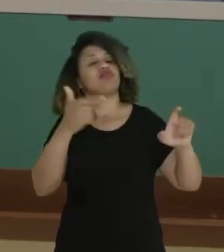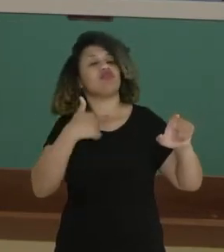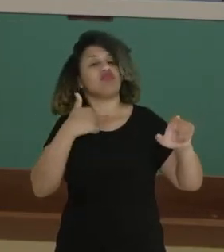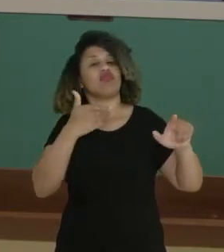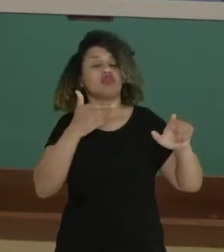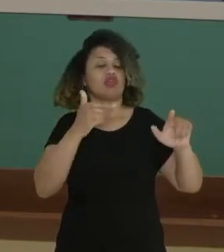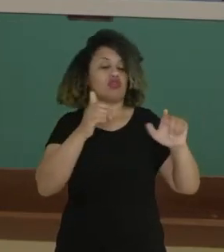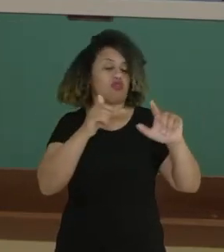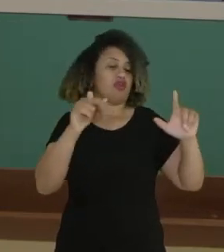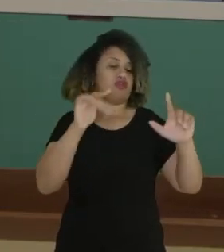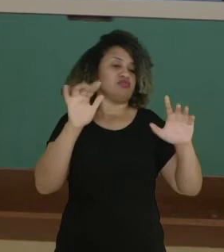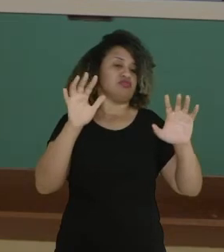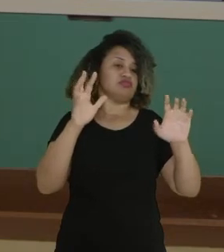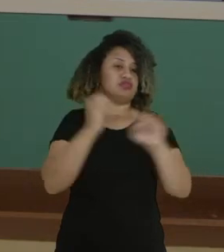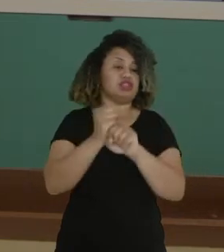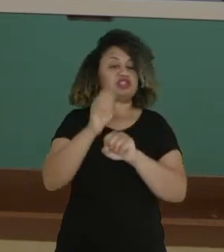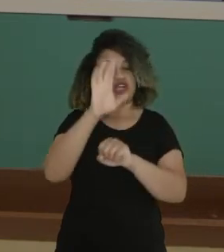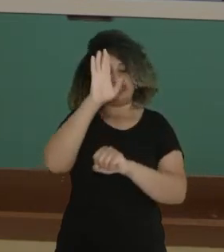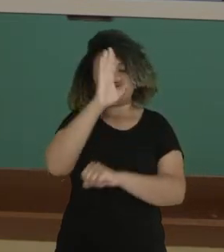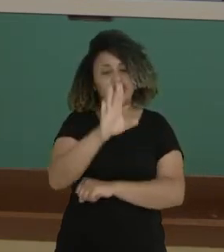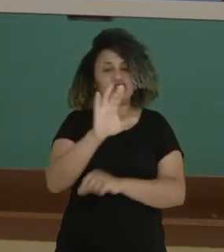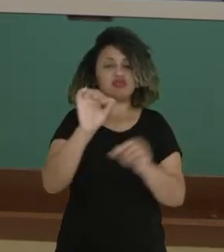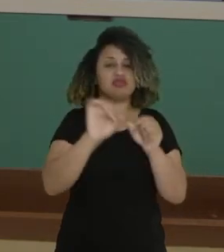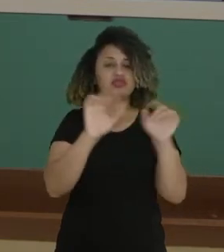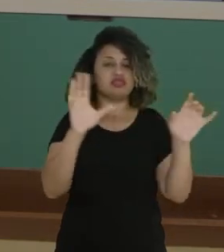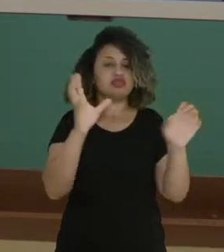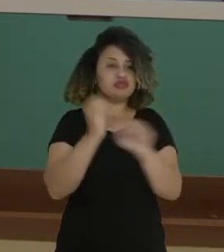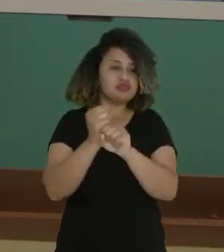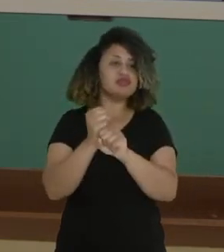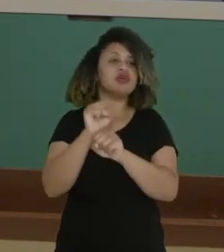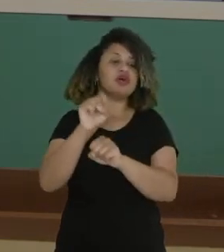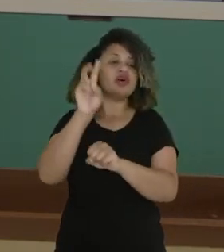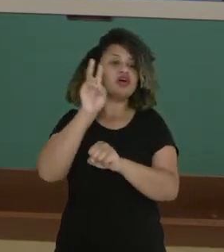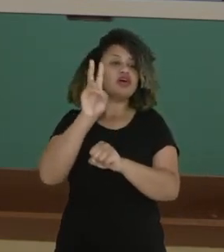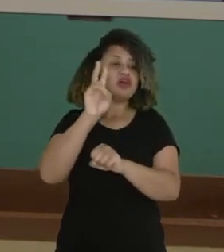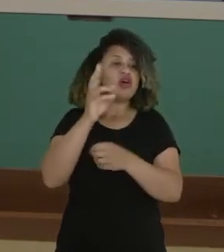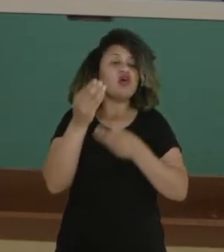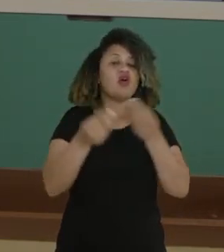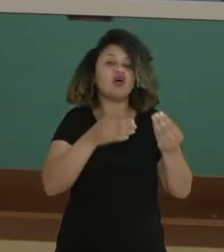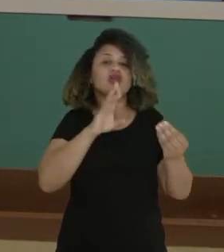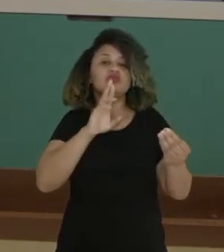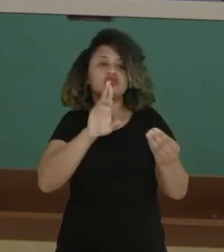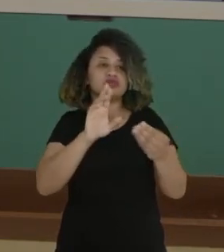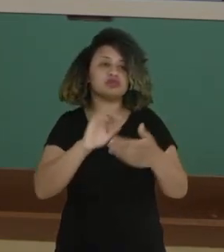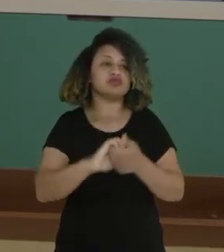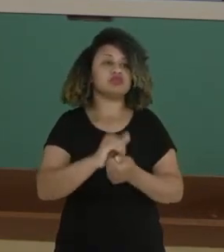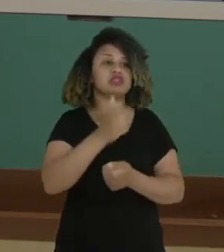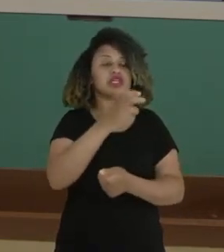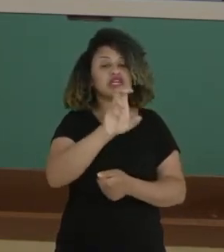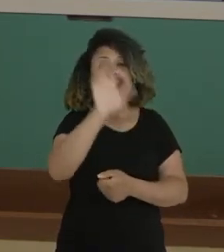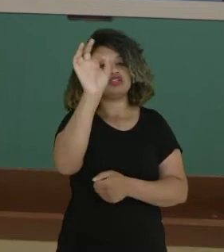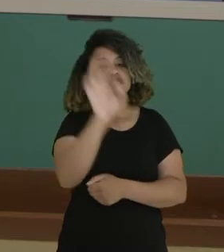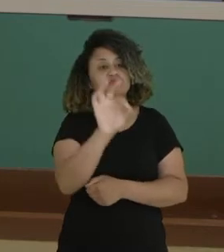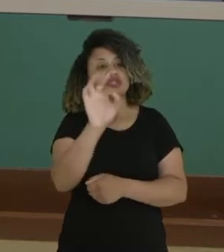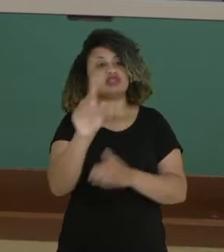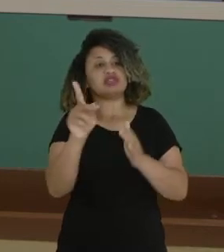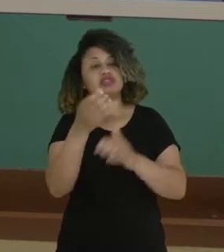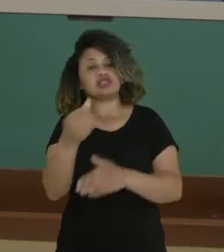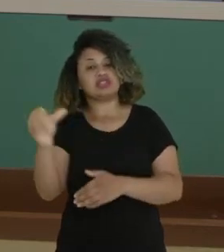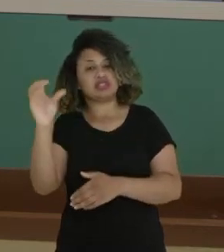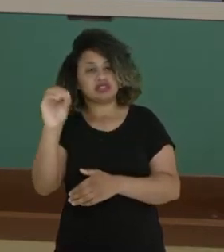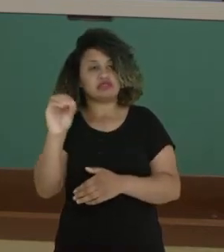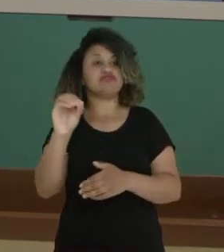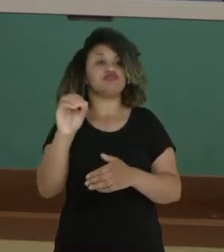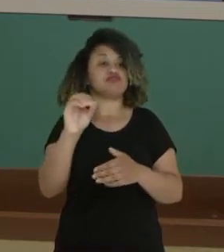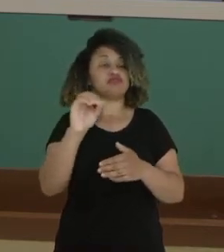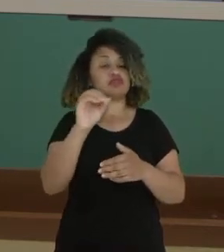uma contextualização. A gente vai direto para a conta para lembrar como se resolve. Então, ó, 15% de 60. Então esse